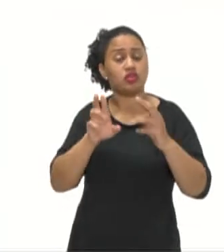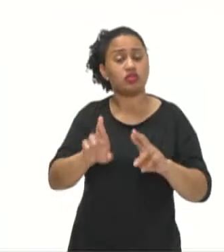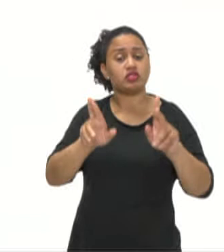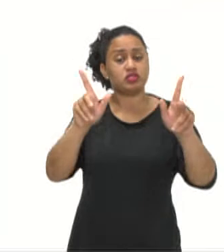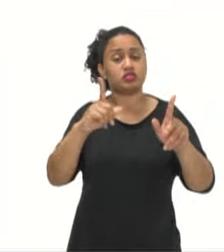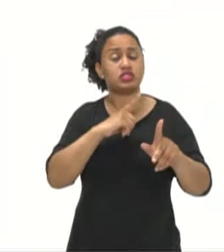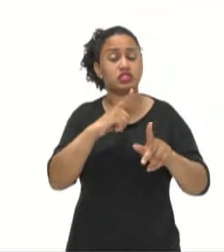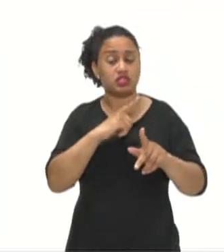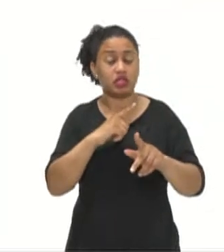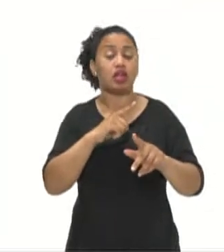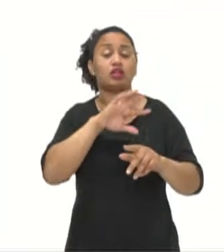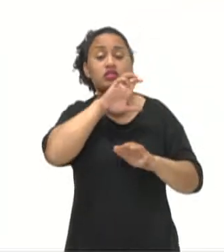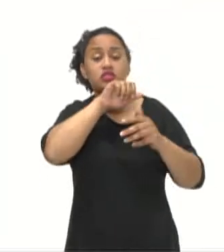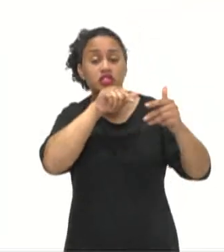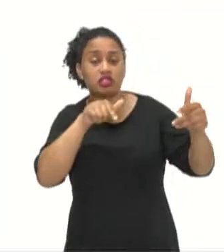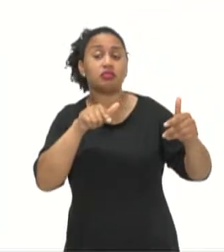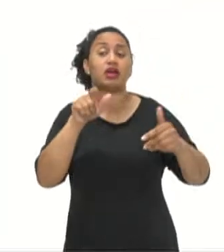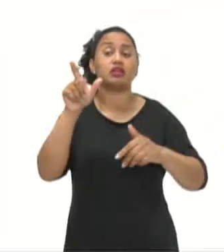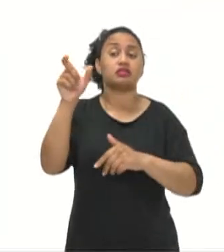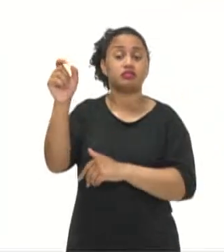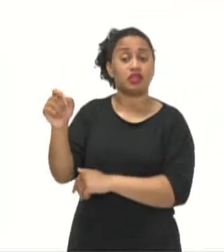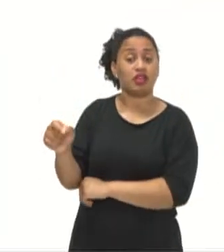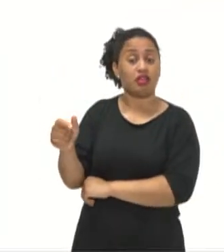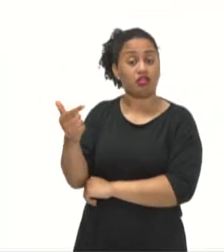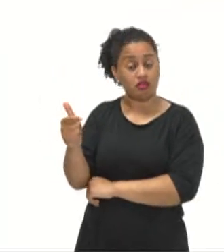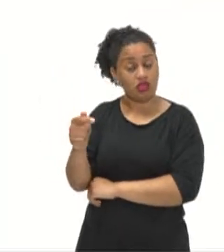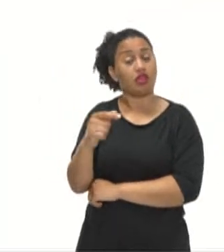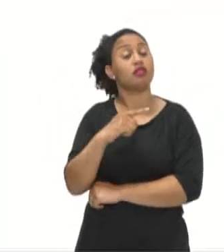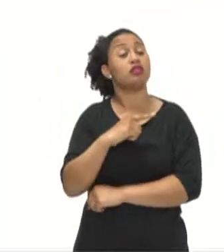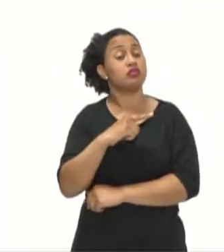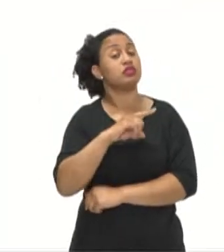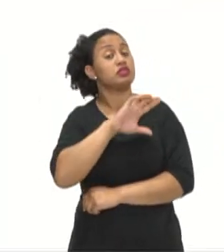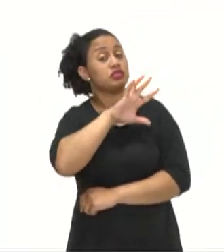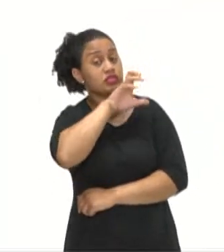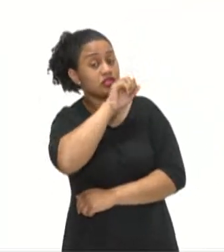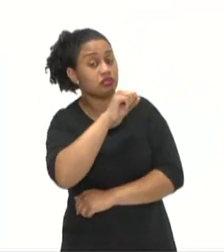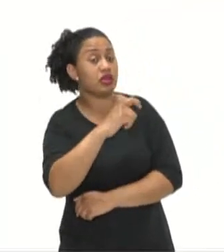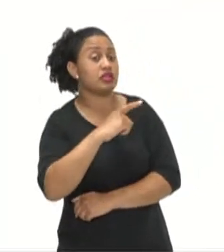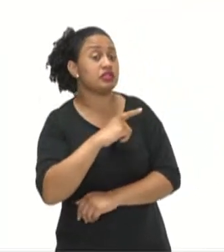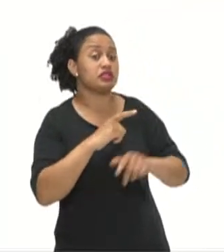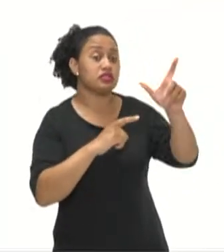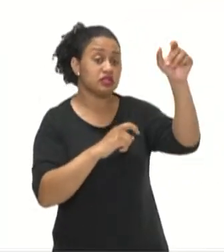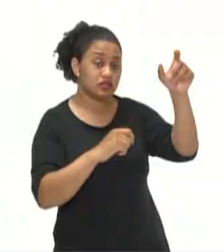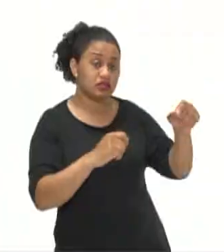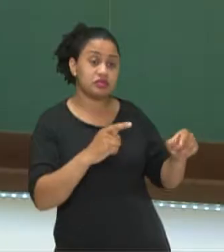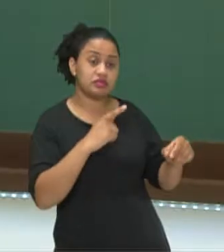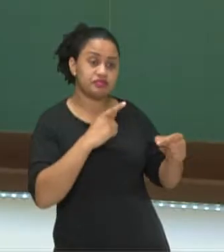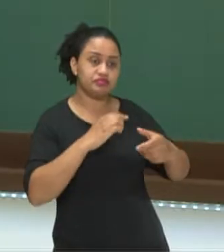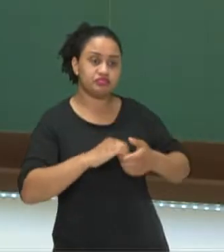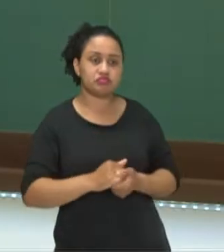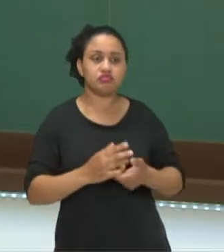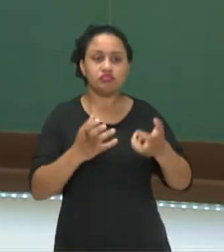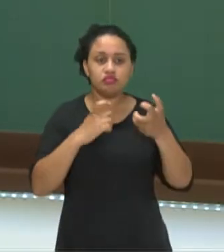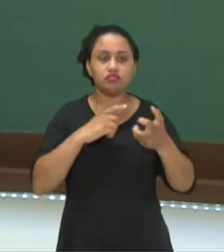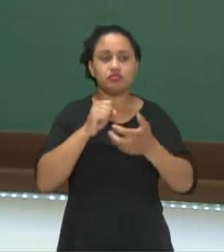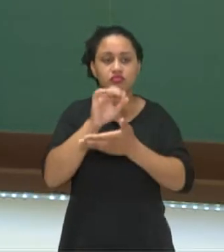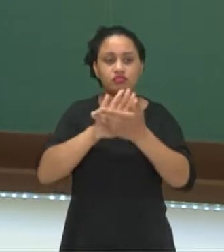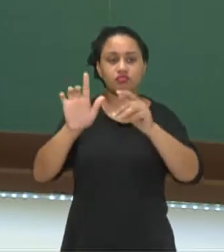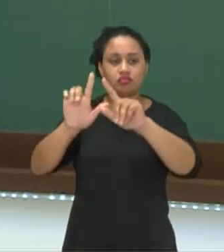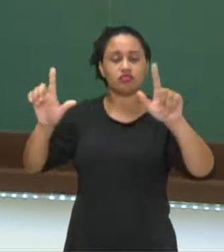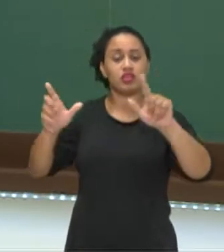animais invertebrados e vertebrados. Observem ali a imagem, alguns exemplos de seres